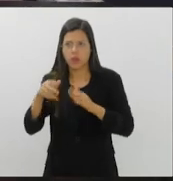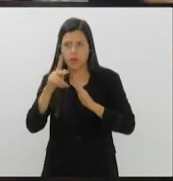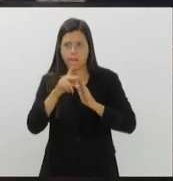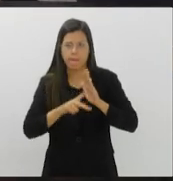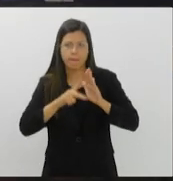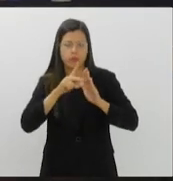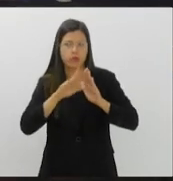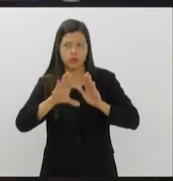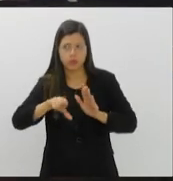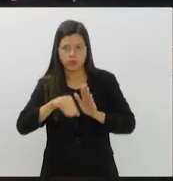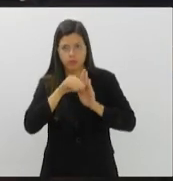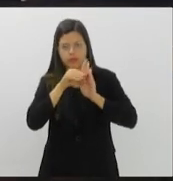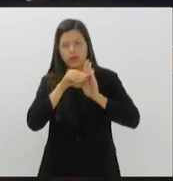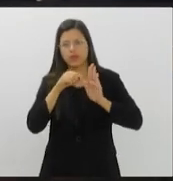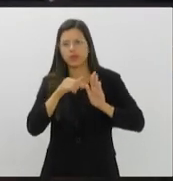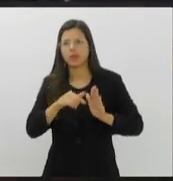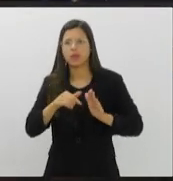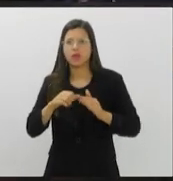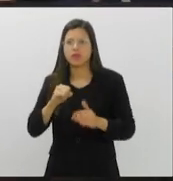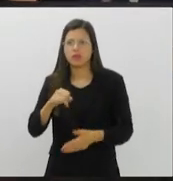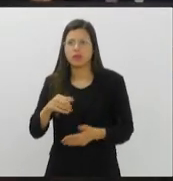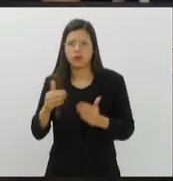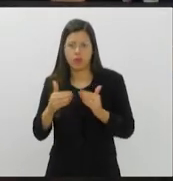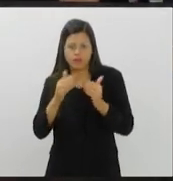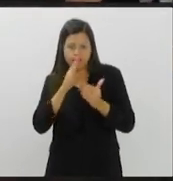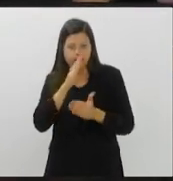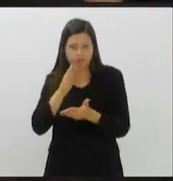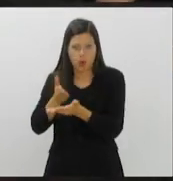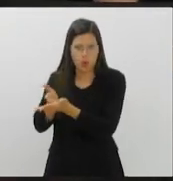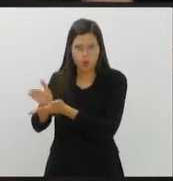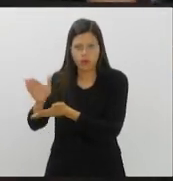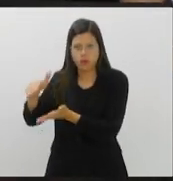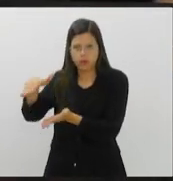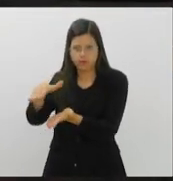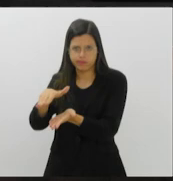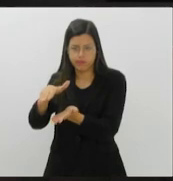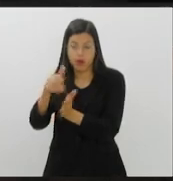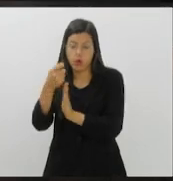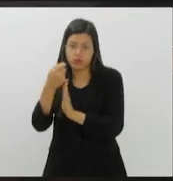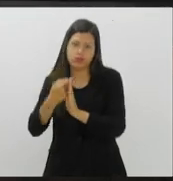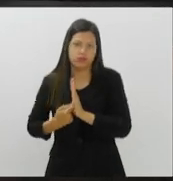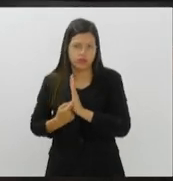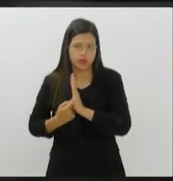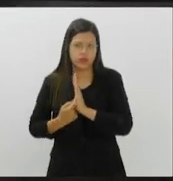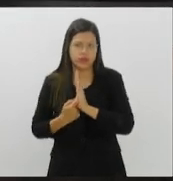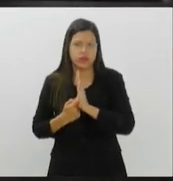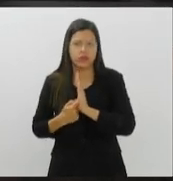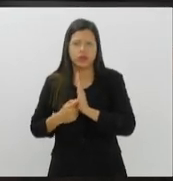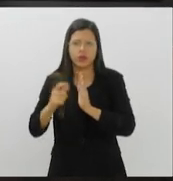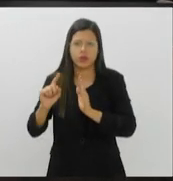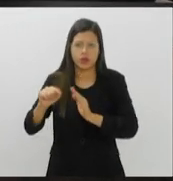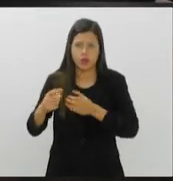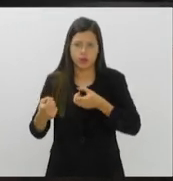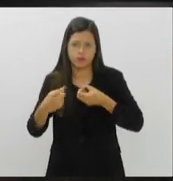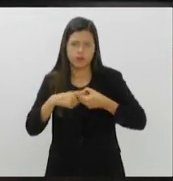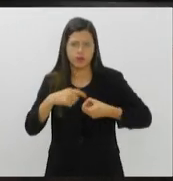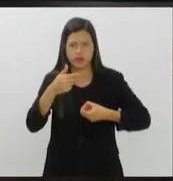emendado. Senhores que aprovam, permaneçam como estão. Aprovado. Vai a redação do vencido para a segunda discussão.